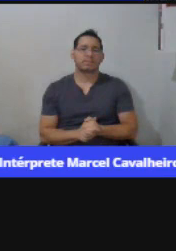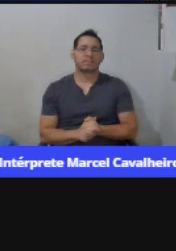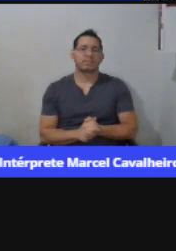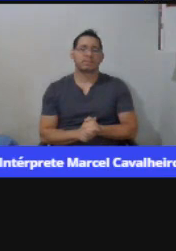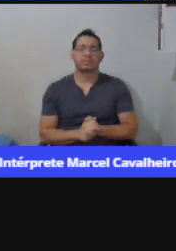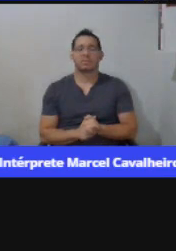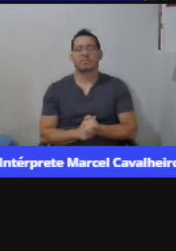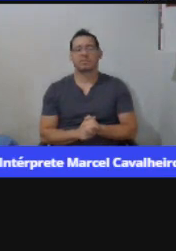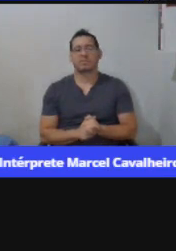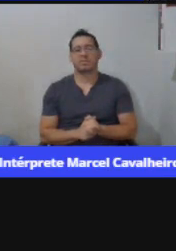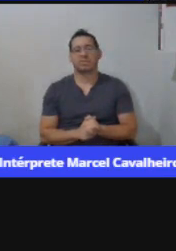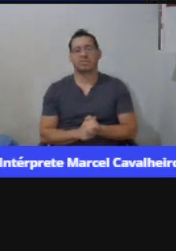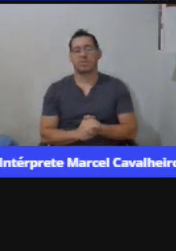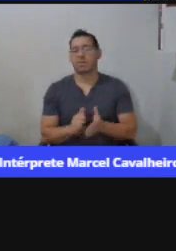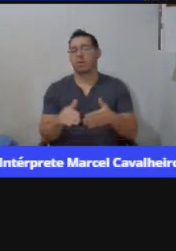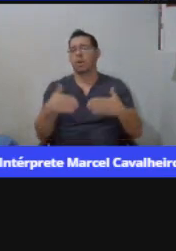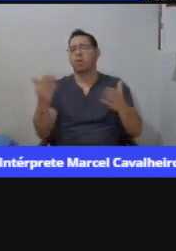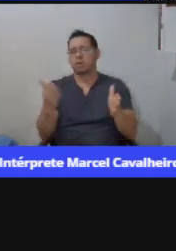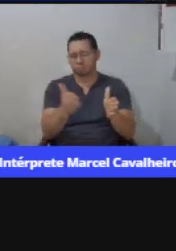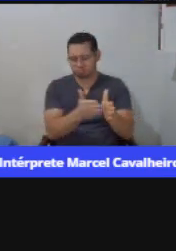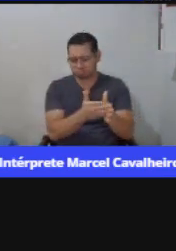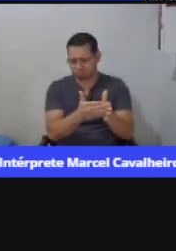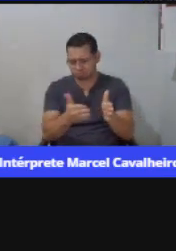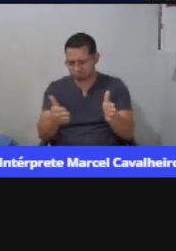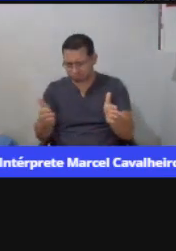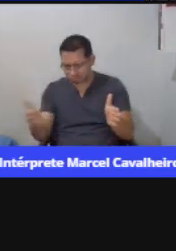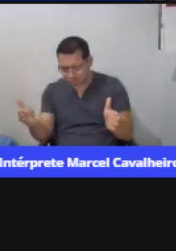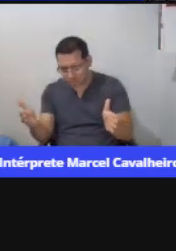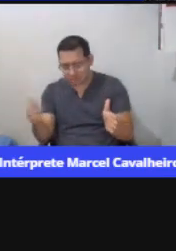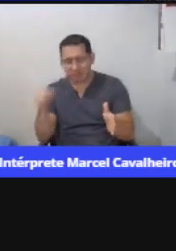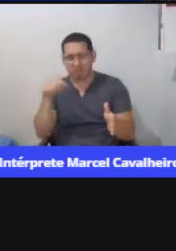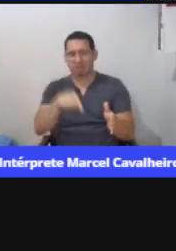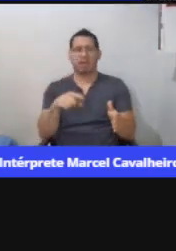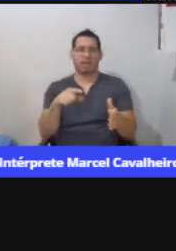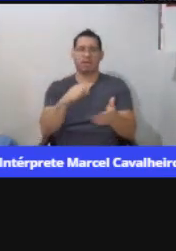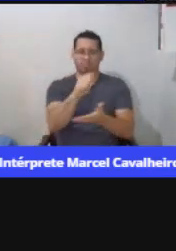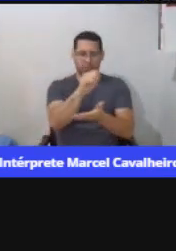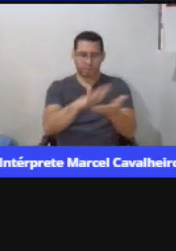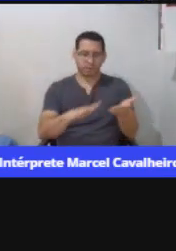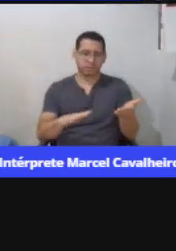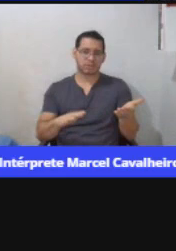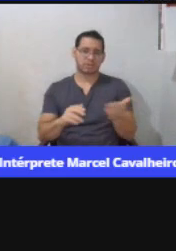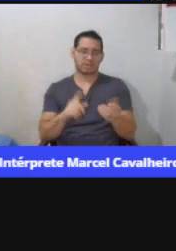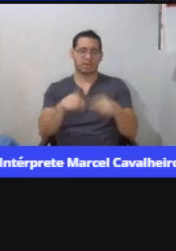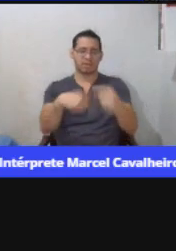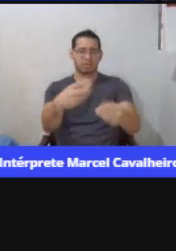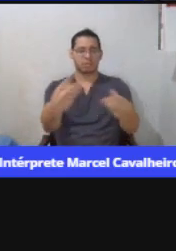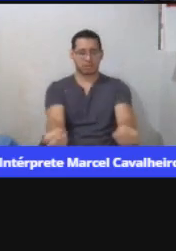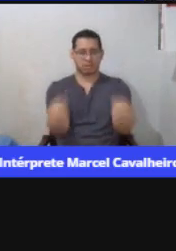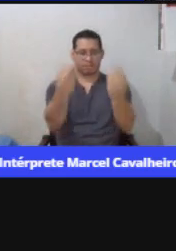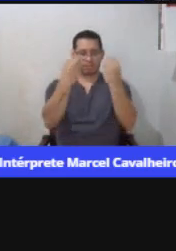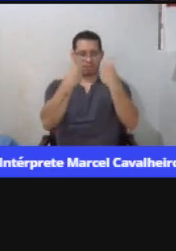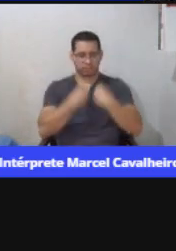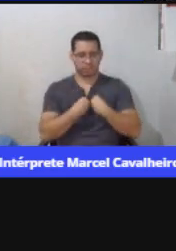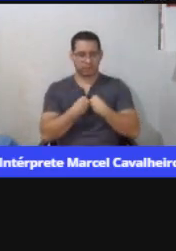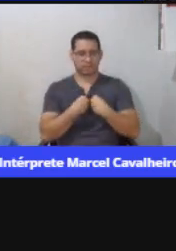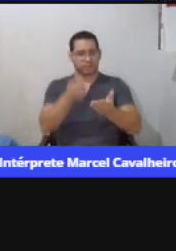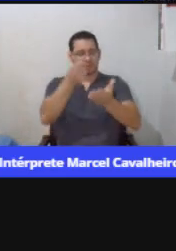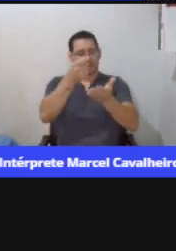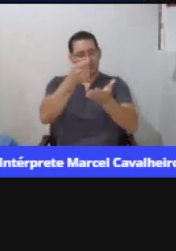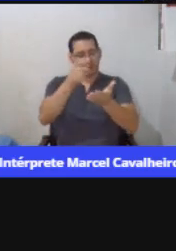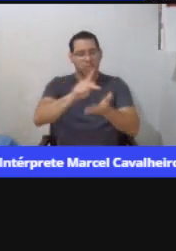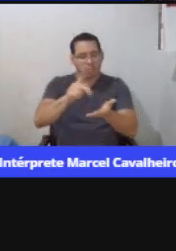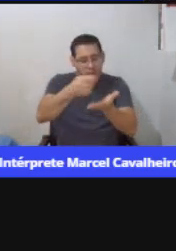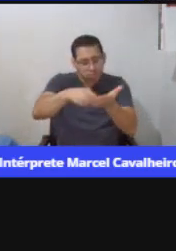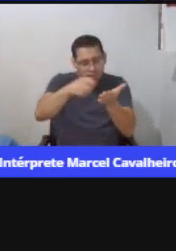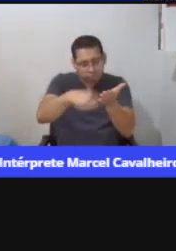Qual o período que vai se aplicar, receber de volta, corrigir, fazer